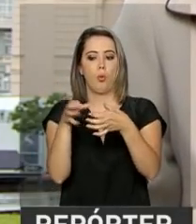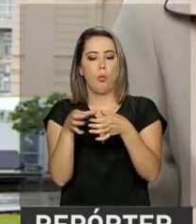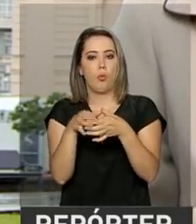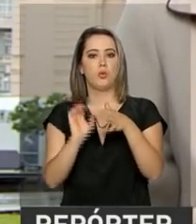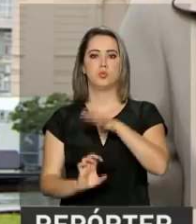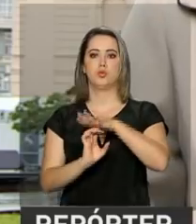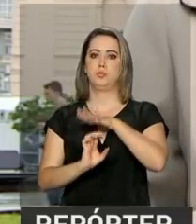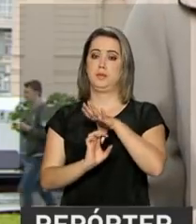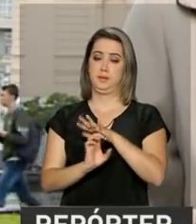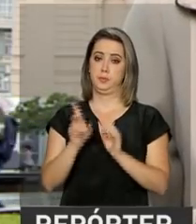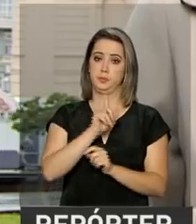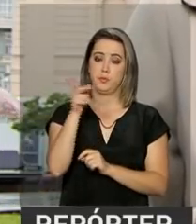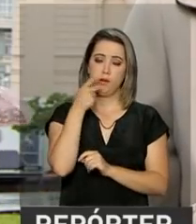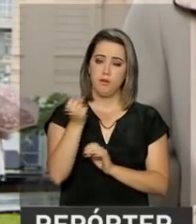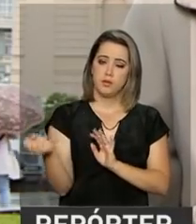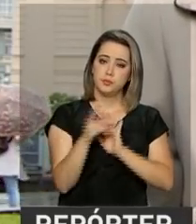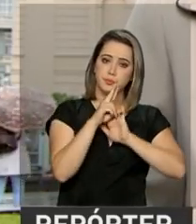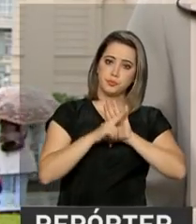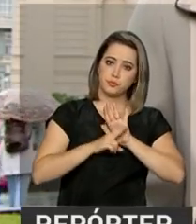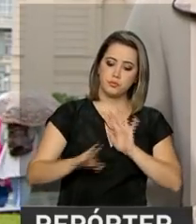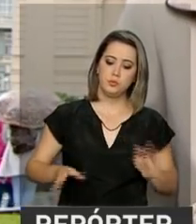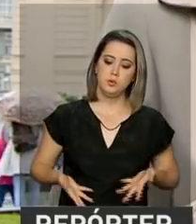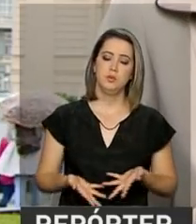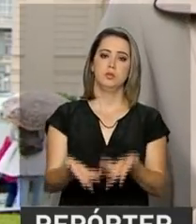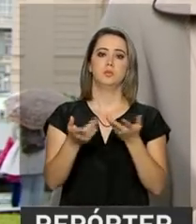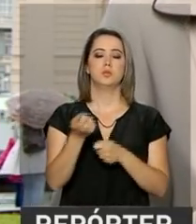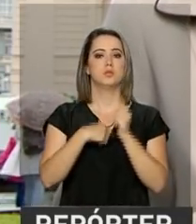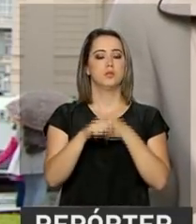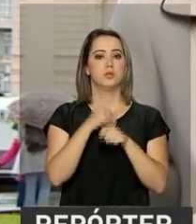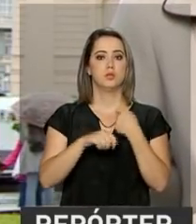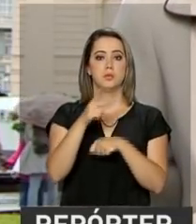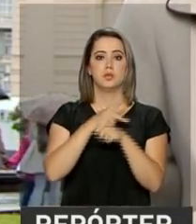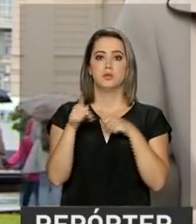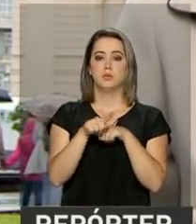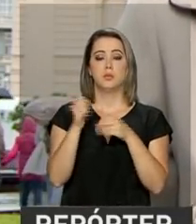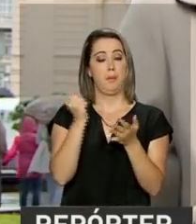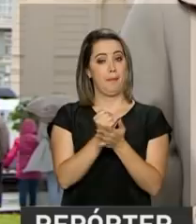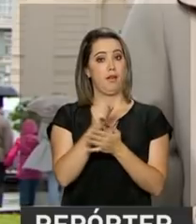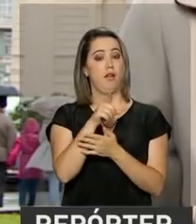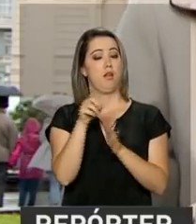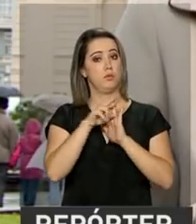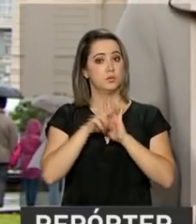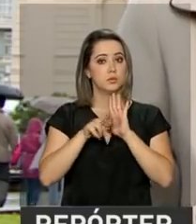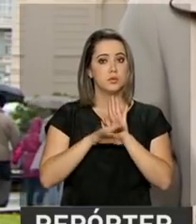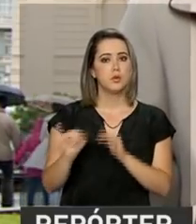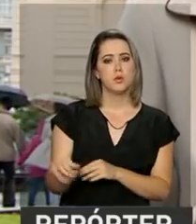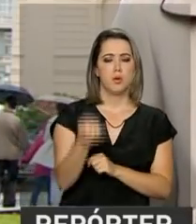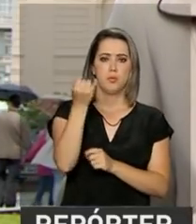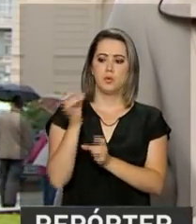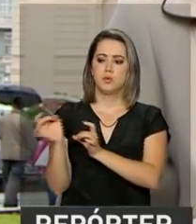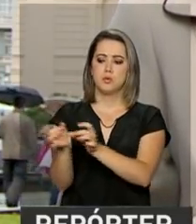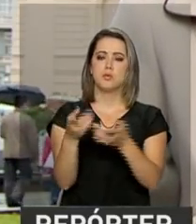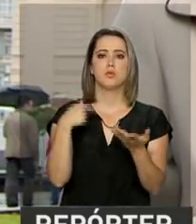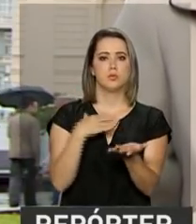falar sobre as reformas de seu governo para impulsionar a economia brasileira, sobre a modernização de marcos regulatórios e oportunidades de negócios a